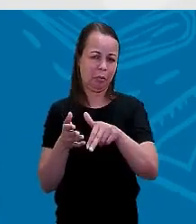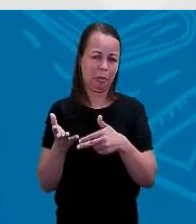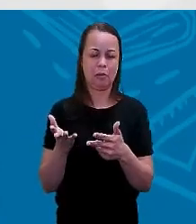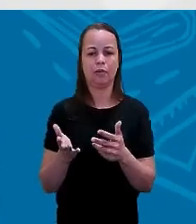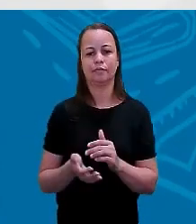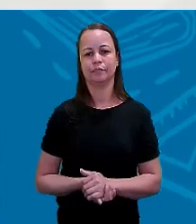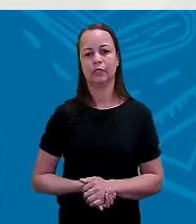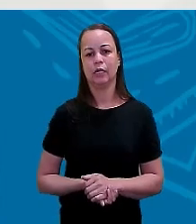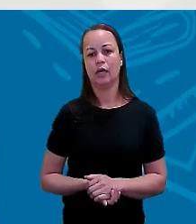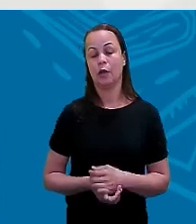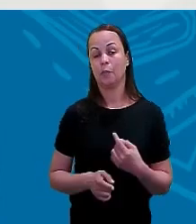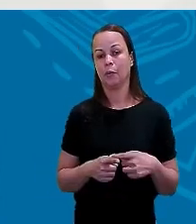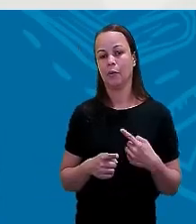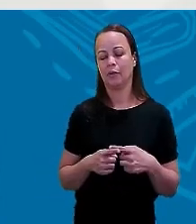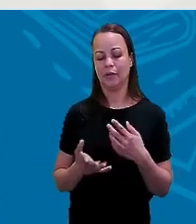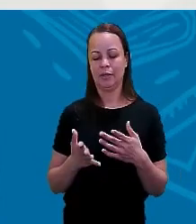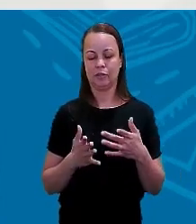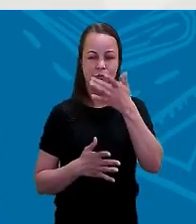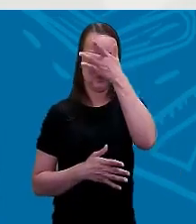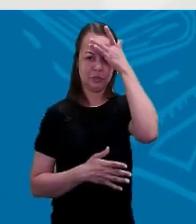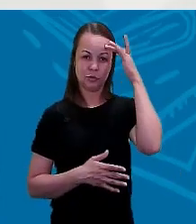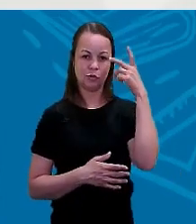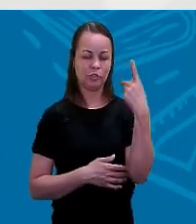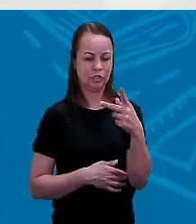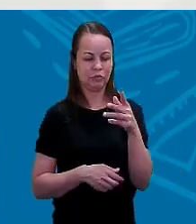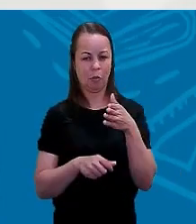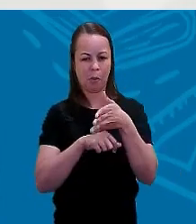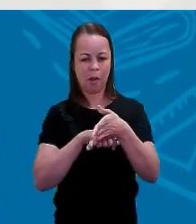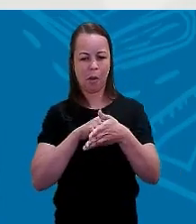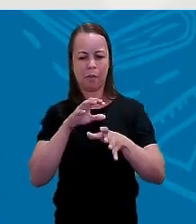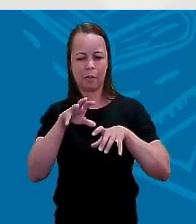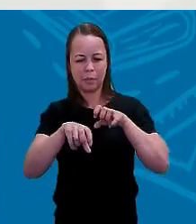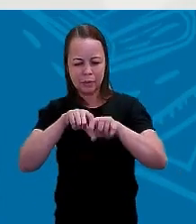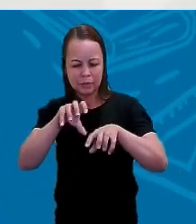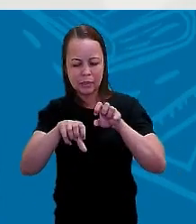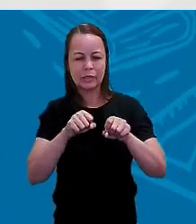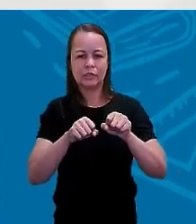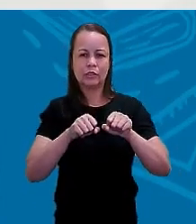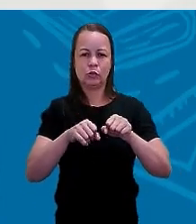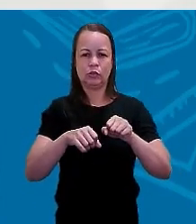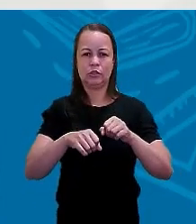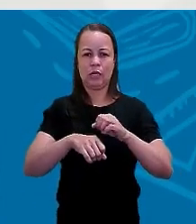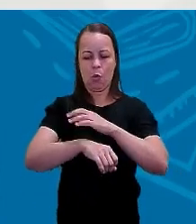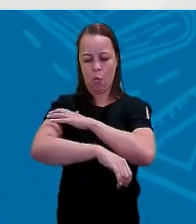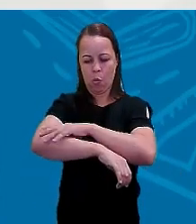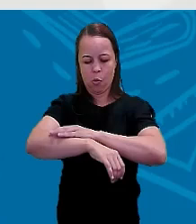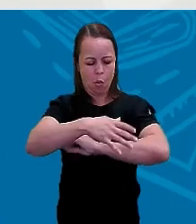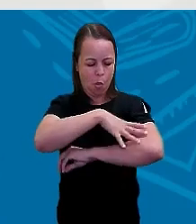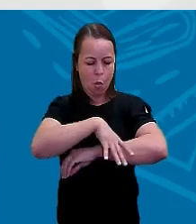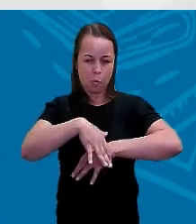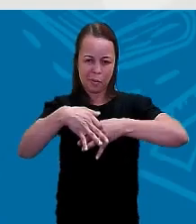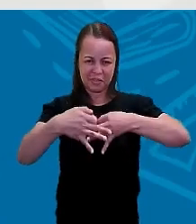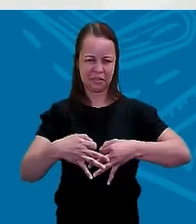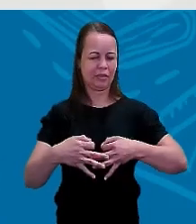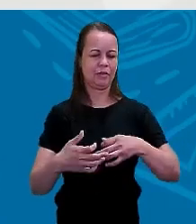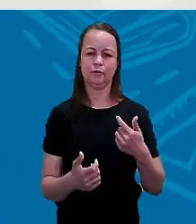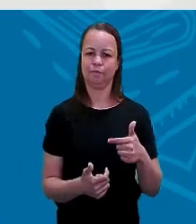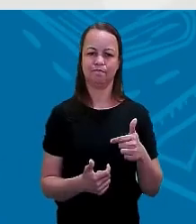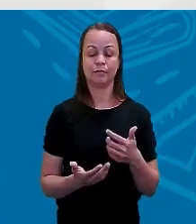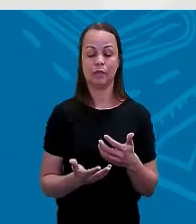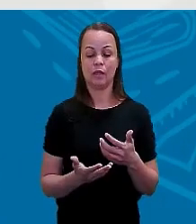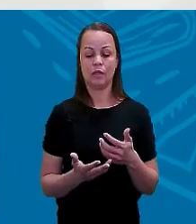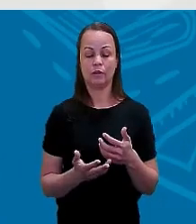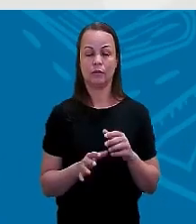essas pessoas nem utilizam os equipamentos adequados para estarem ali fazendo aquela separação desse lixo. Daí, né, a